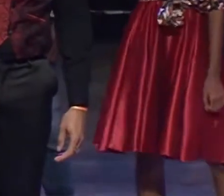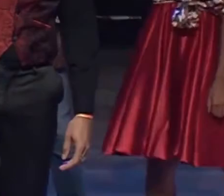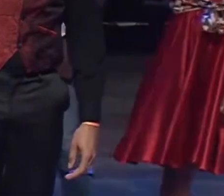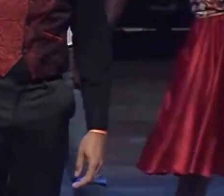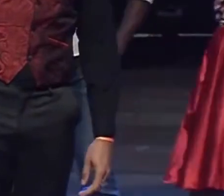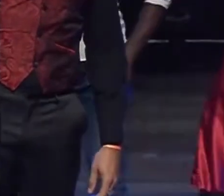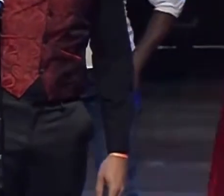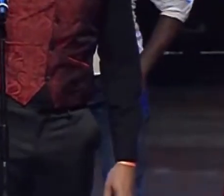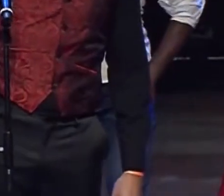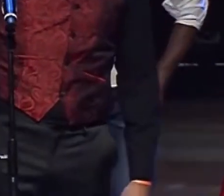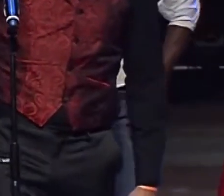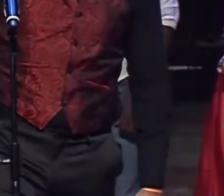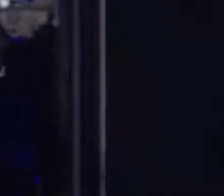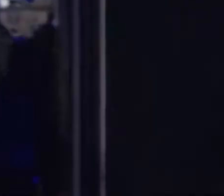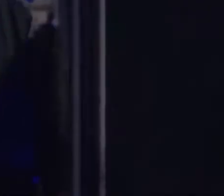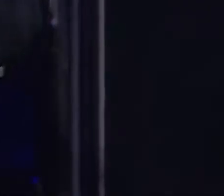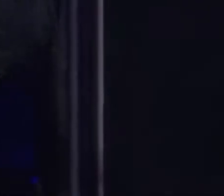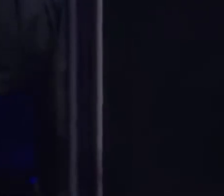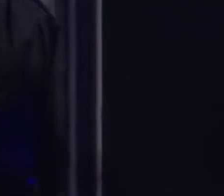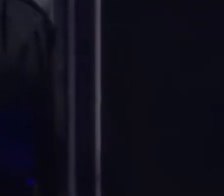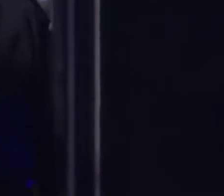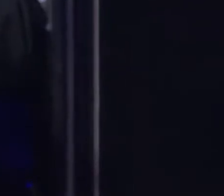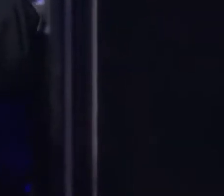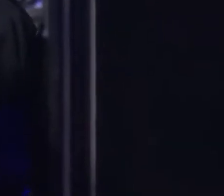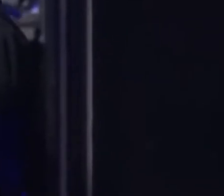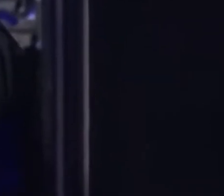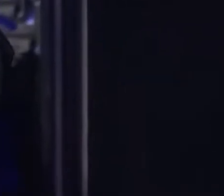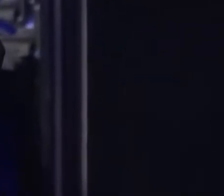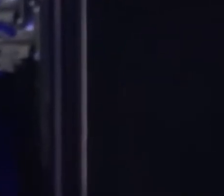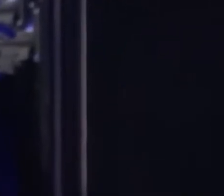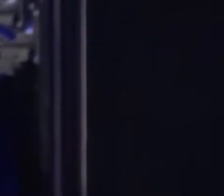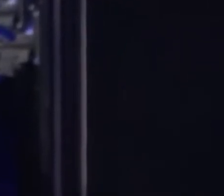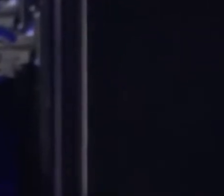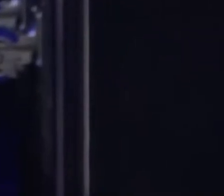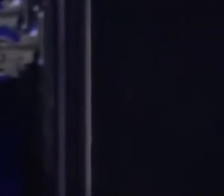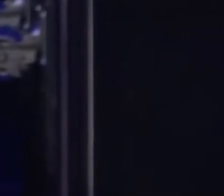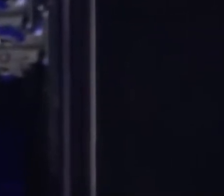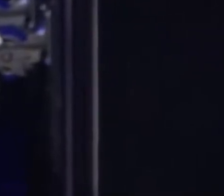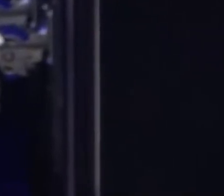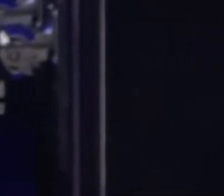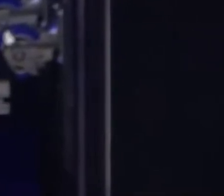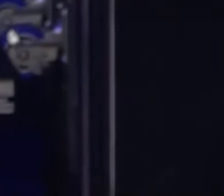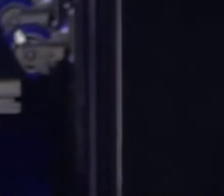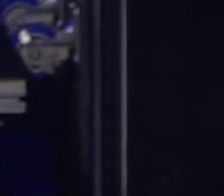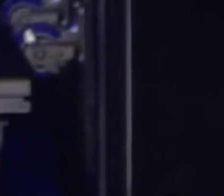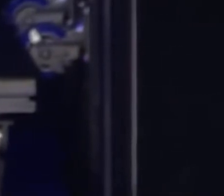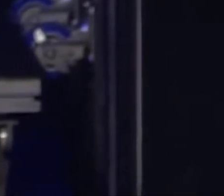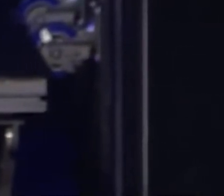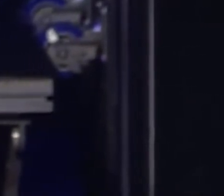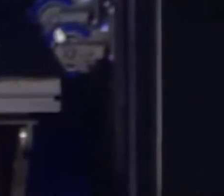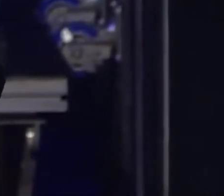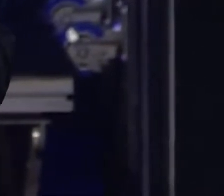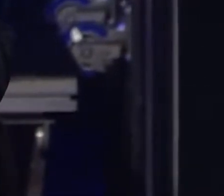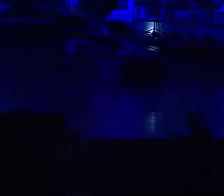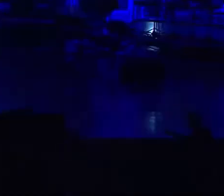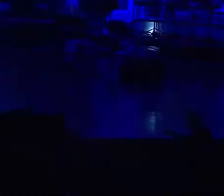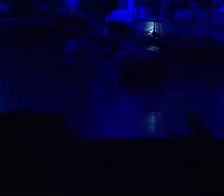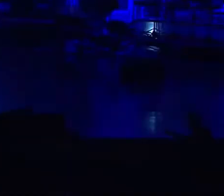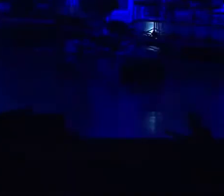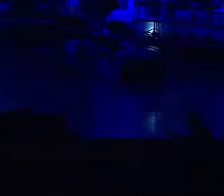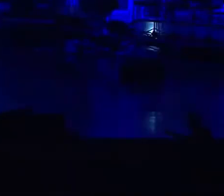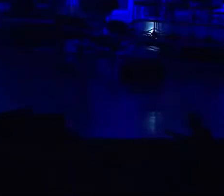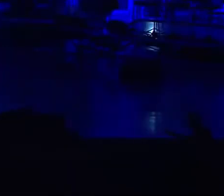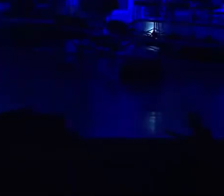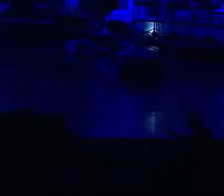Sexta é dia da consciência negra. É para todos nós que lutamos e não vamos deixar de lutar nunca. E